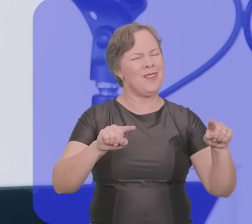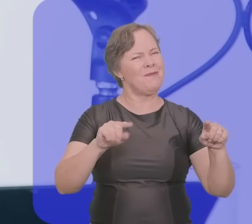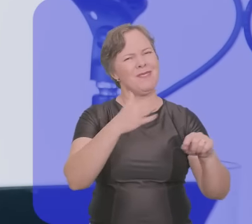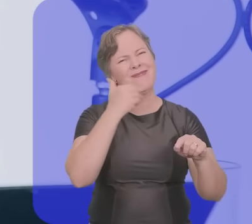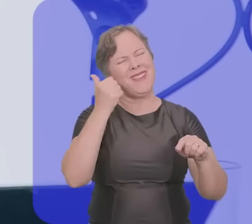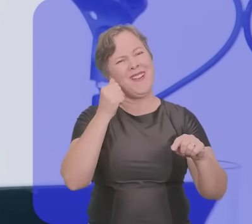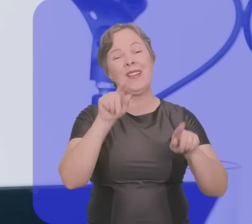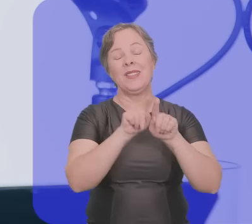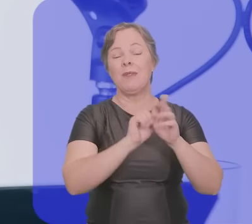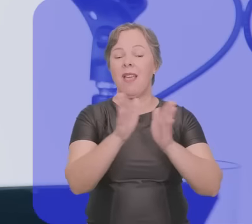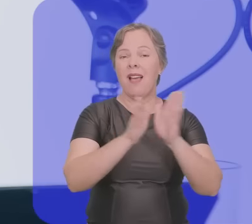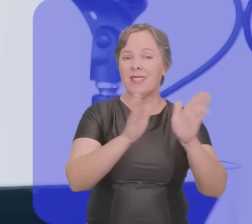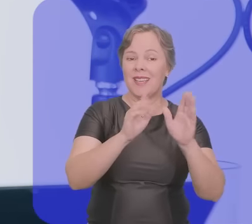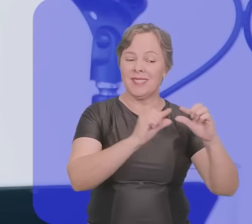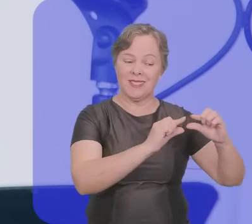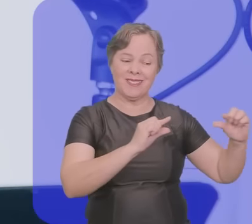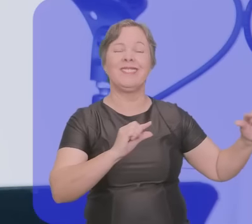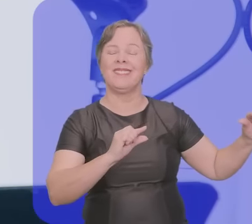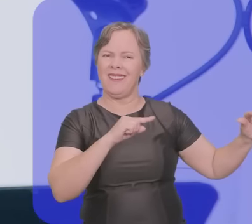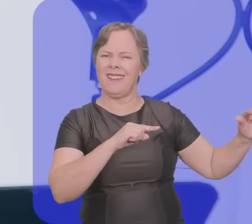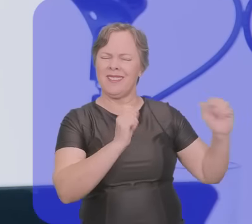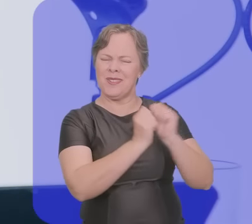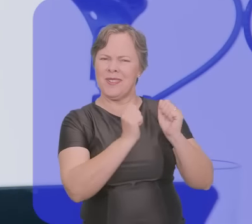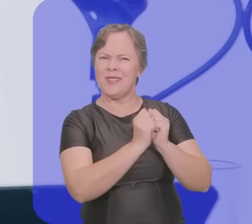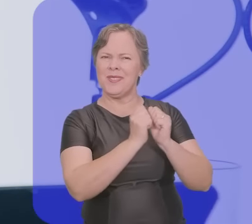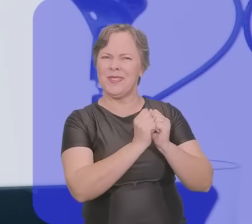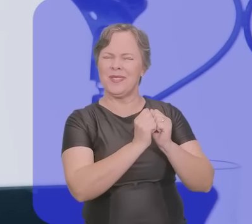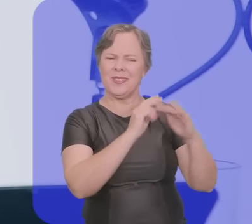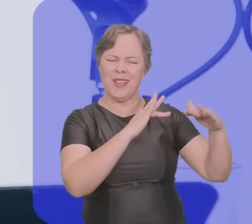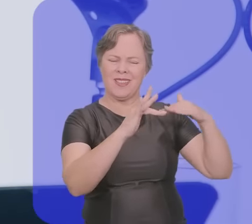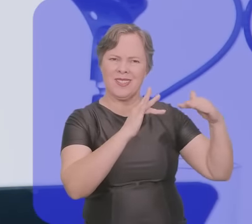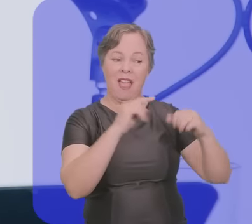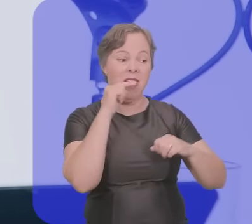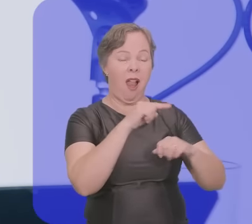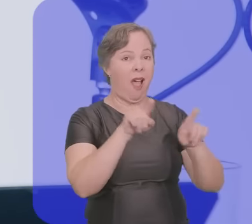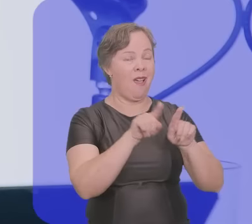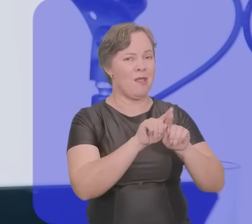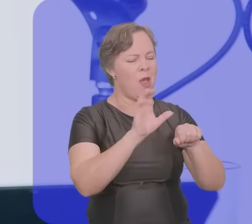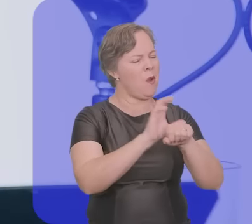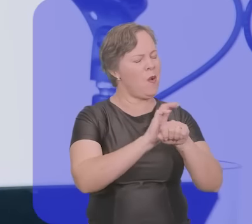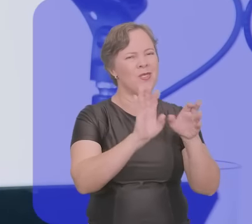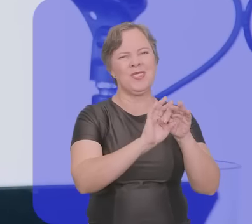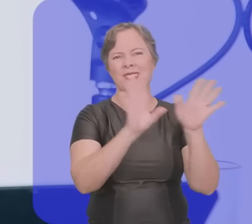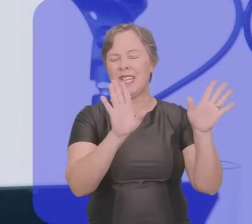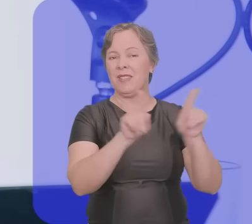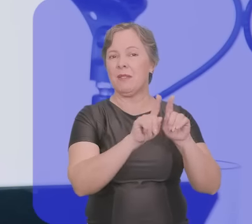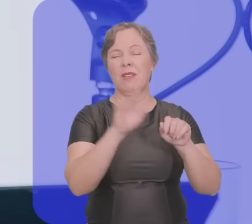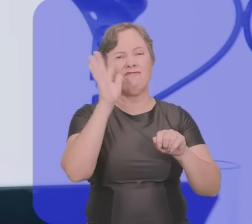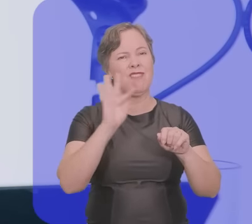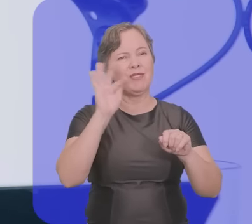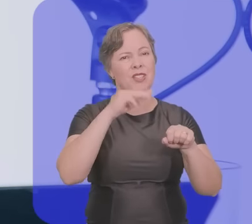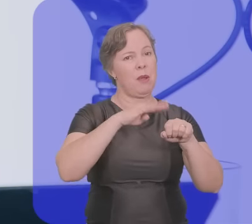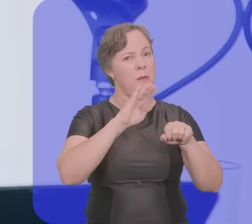também mg.senac.br e acompanhe as nossas redes sociais. Lá você confere nossos cursos livres, graduações, MBA e